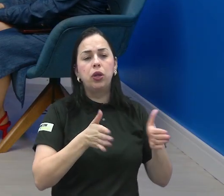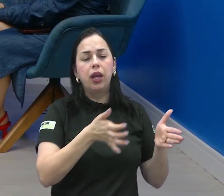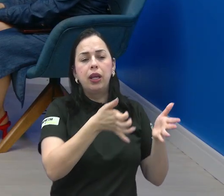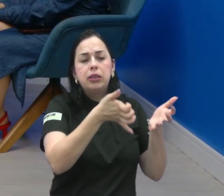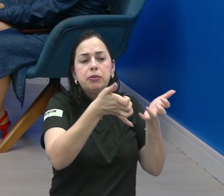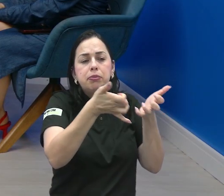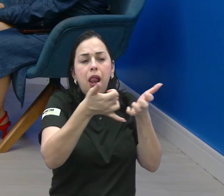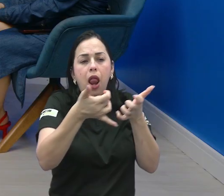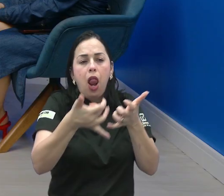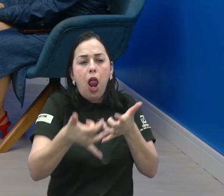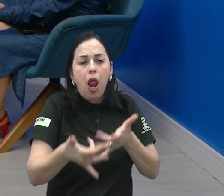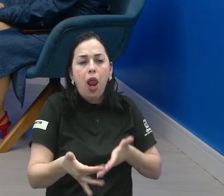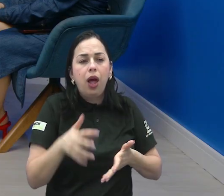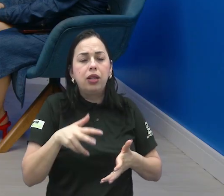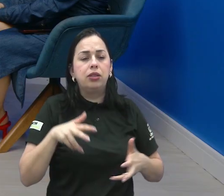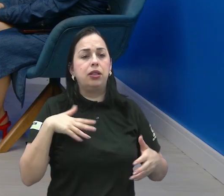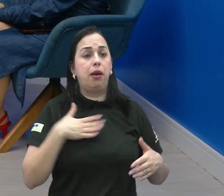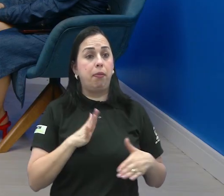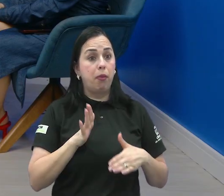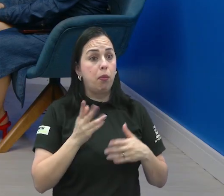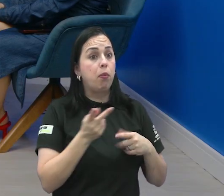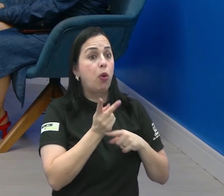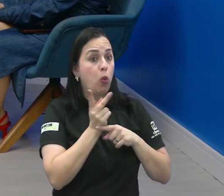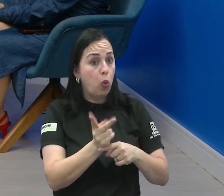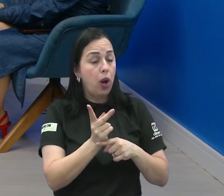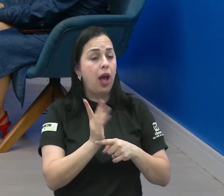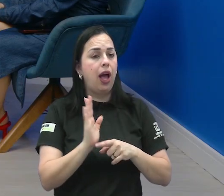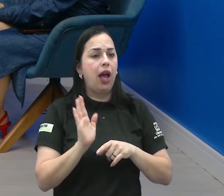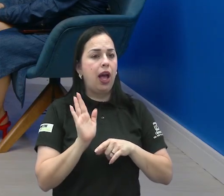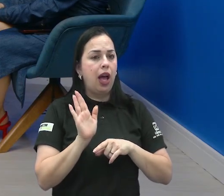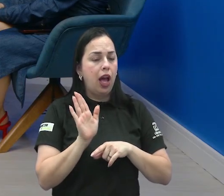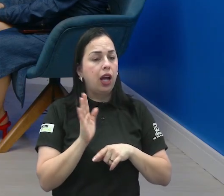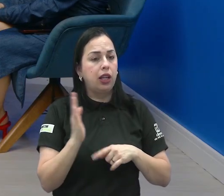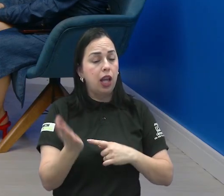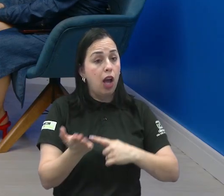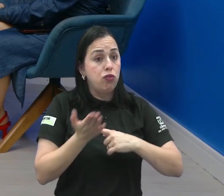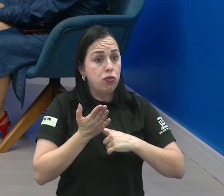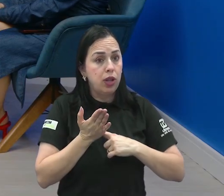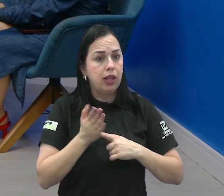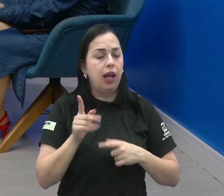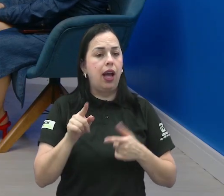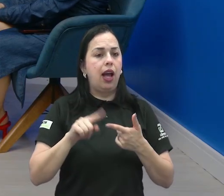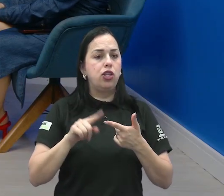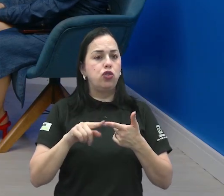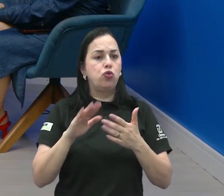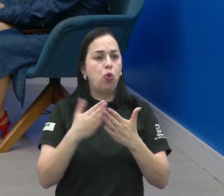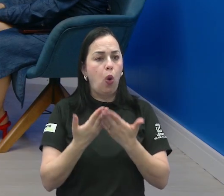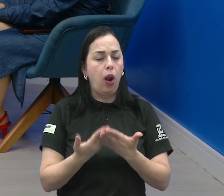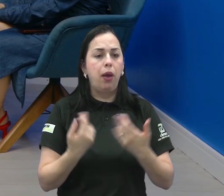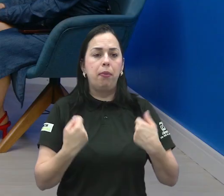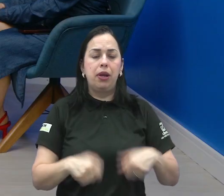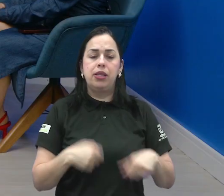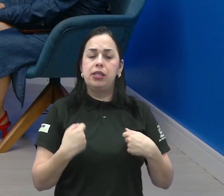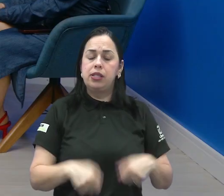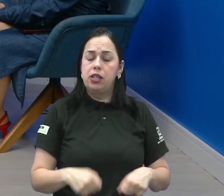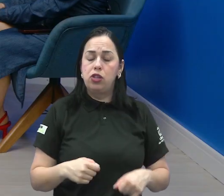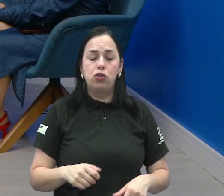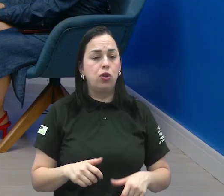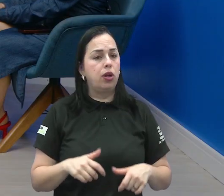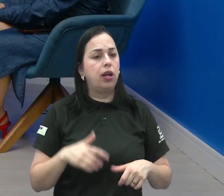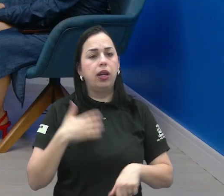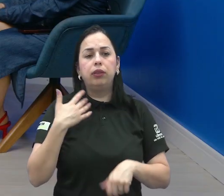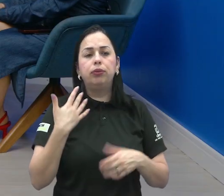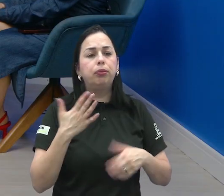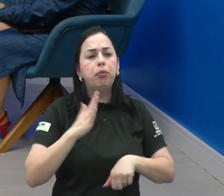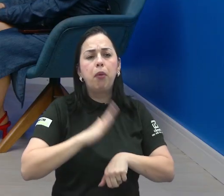importante, né? O professor procurar ajuda, procurar a escola, né, que precisa desse tempo de escuta e de